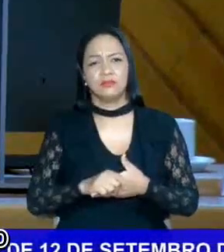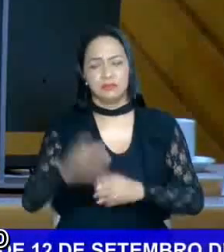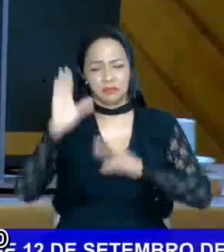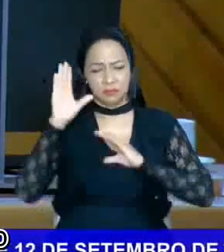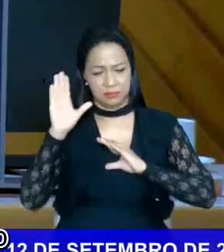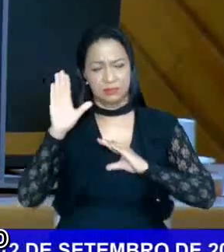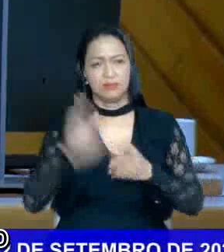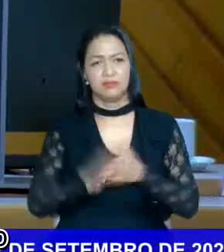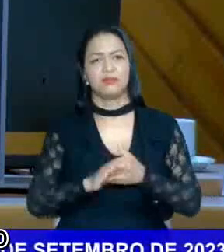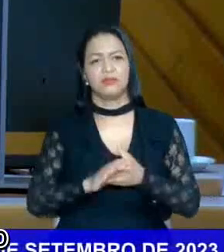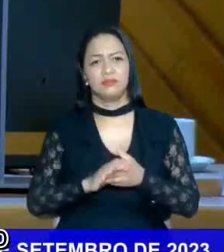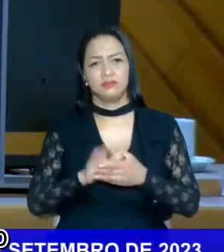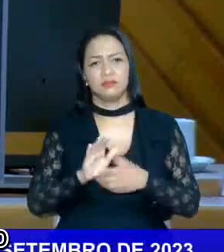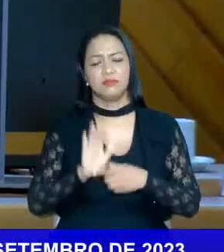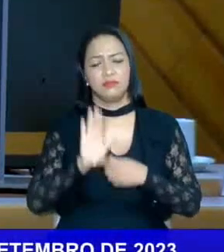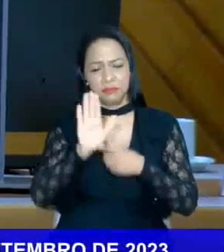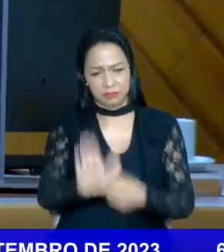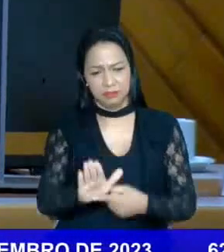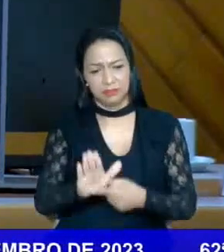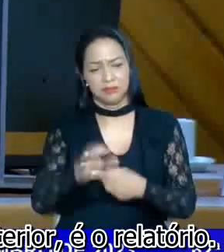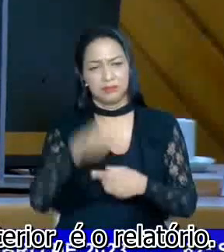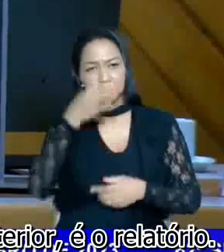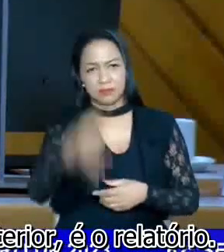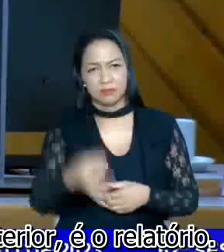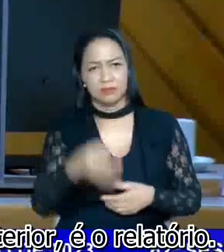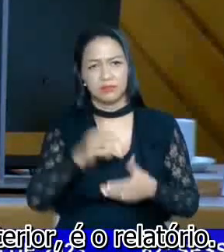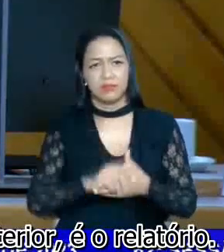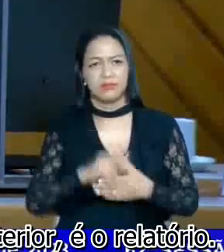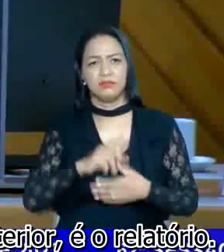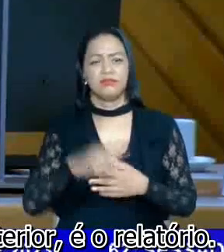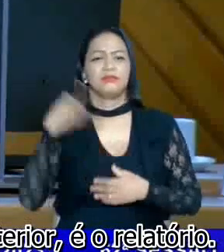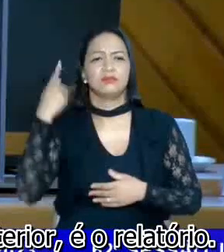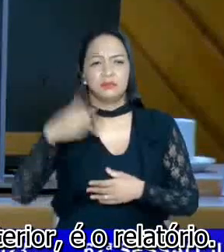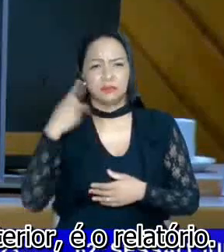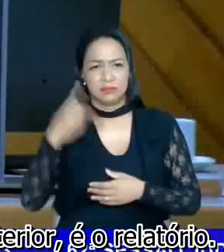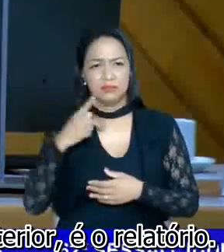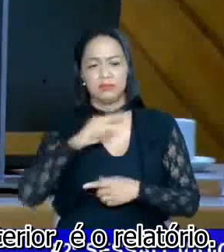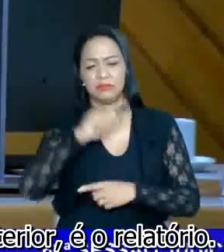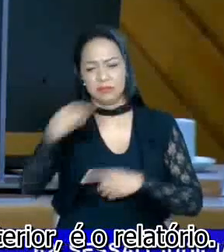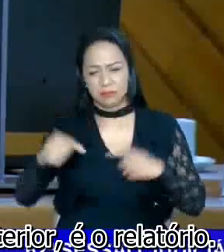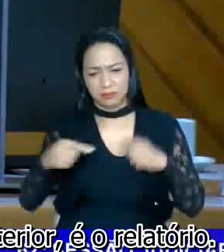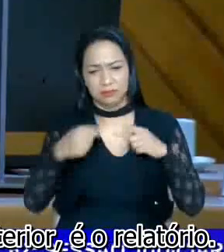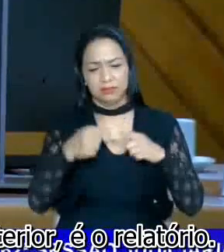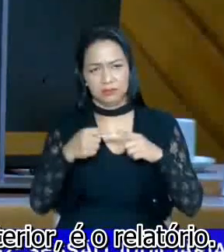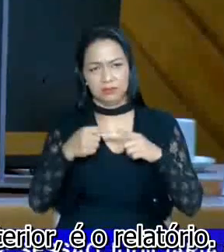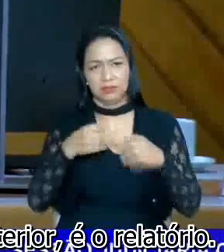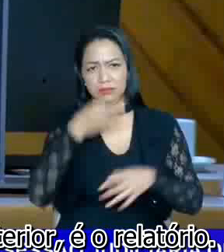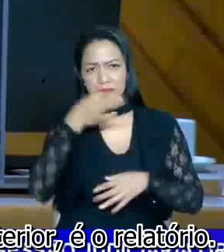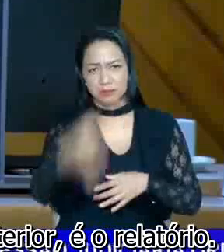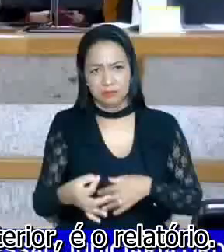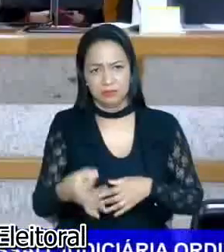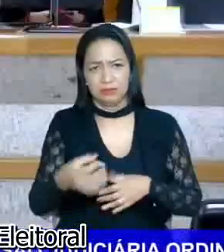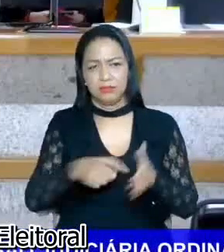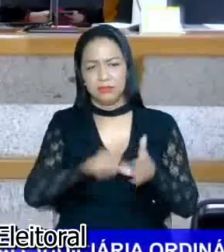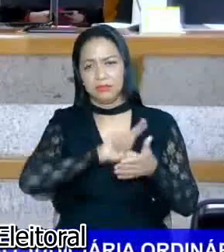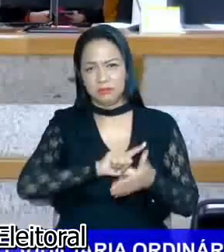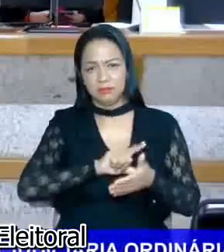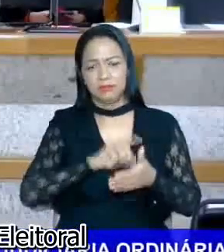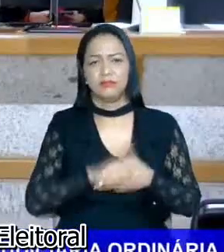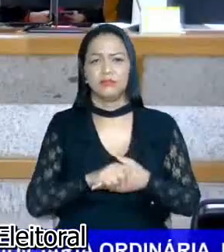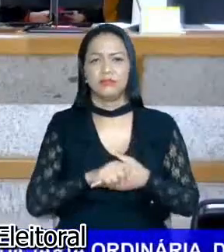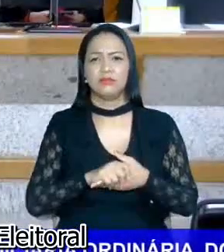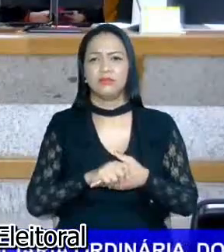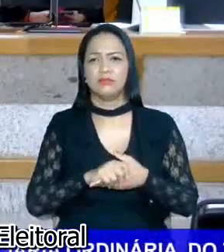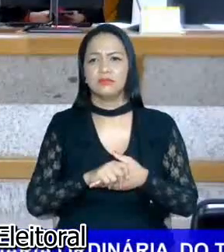candidato tempestivamente apresentou manifestação. A Procuradoria Regional Eleitoral reiterou a manifestação anterior. É o relatório. Relatório